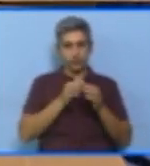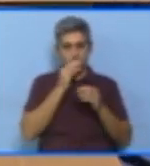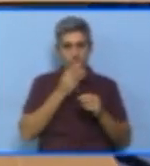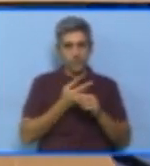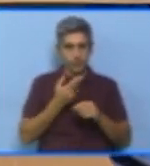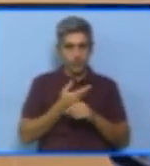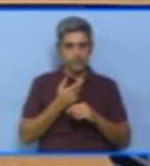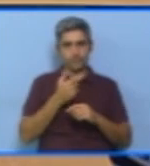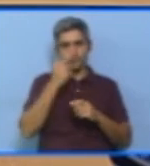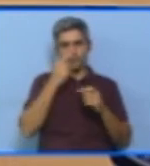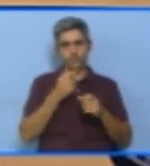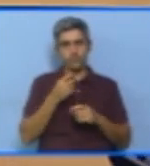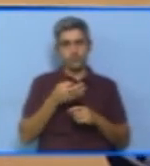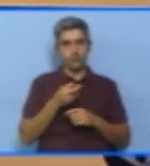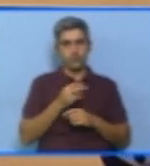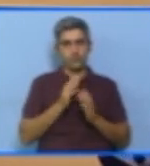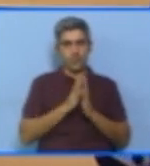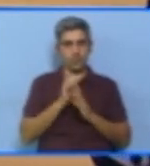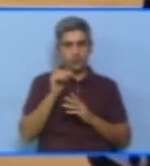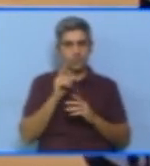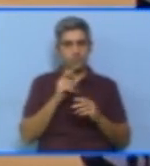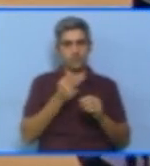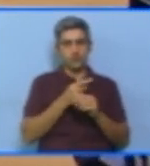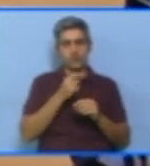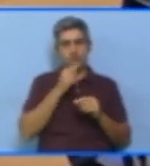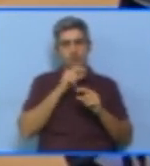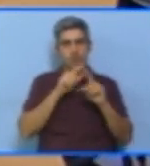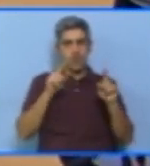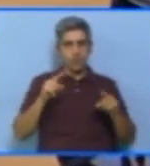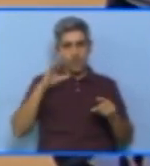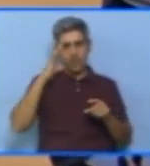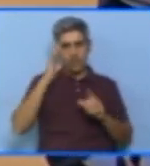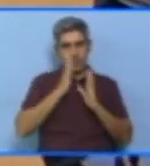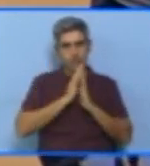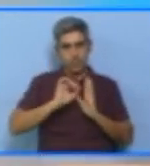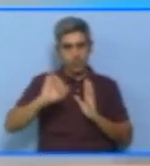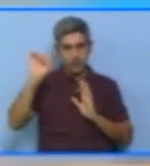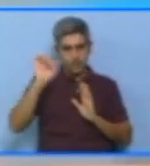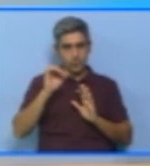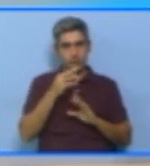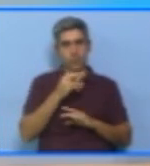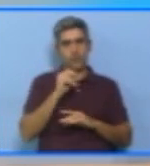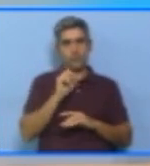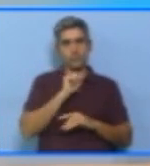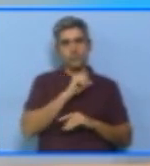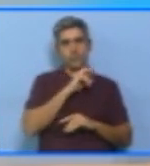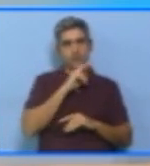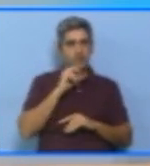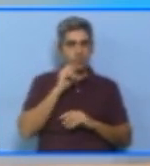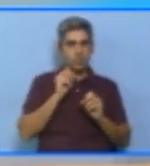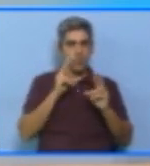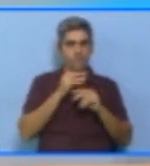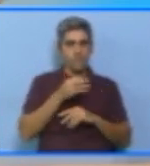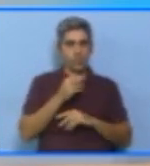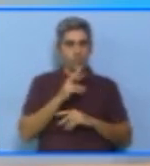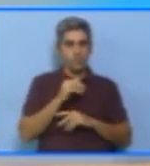dos servidores do povo de Deus, que fazem à vinha, que é o reino de Deus, que é o povo de Israel, o novo povo de